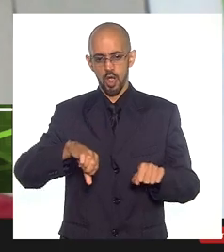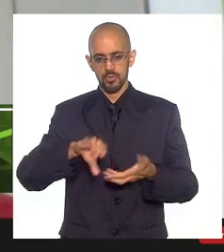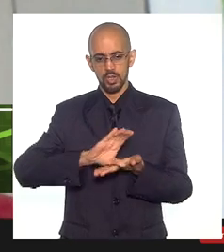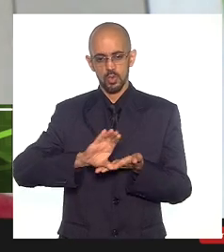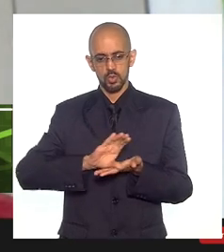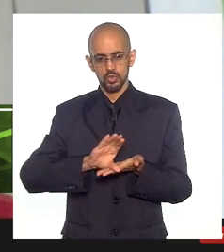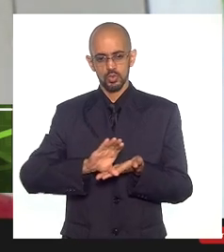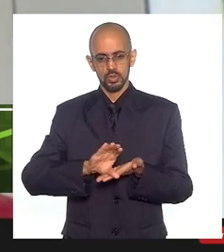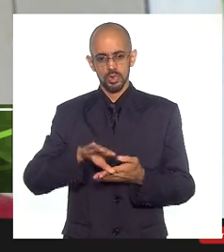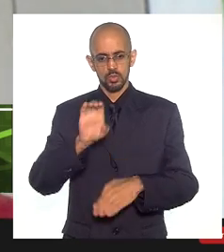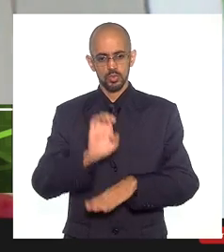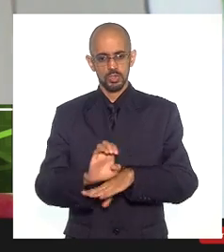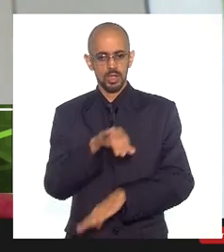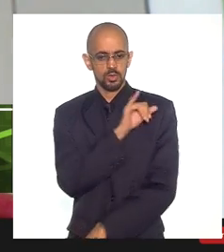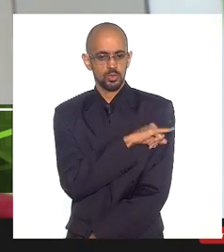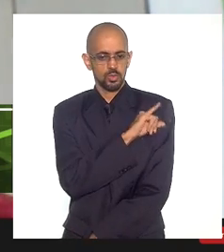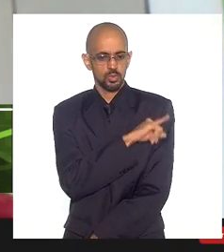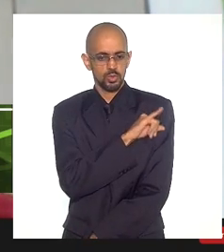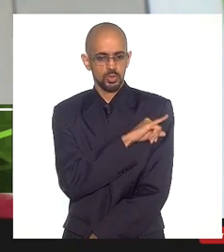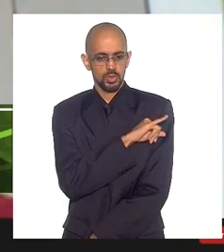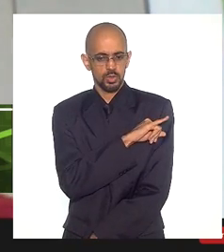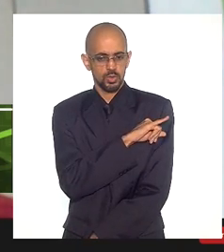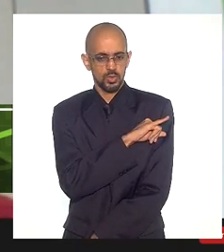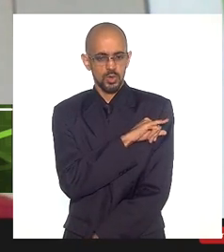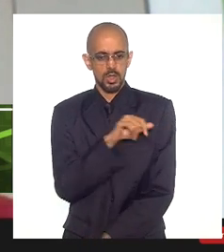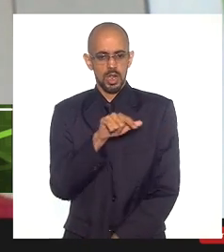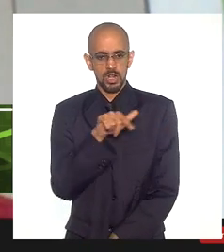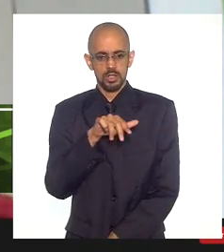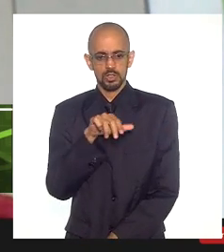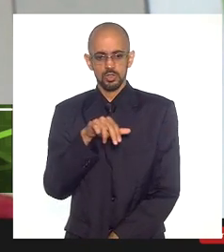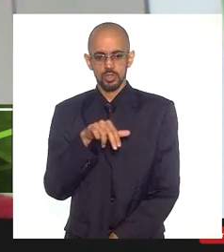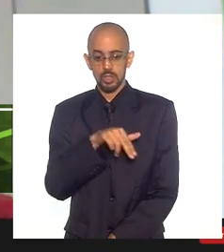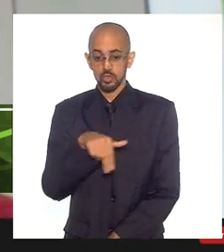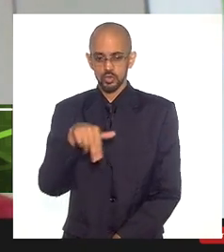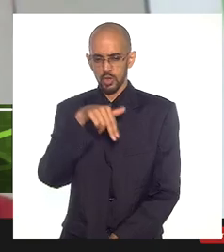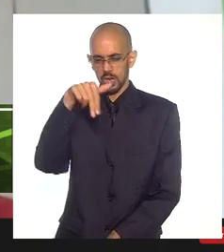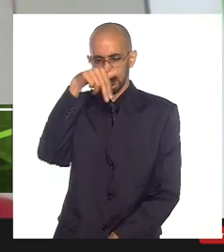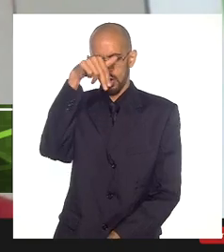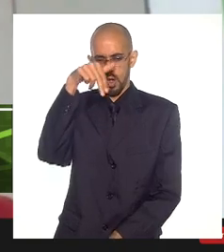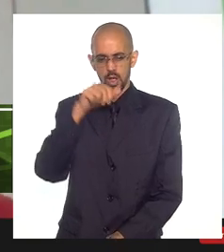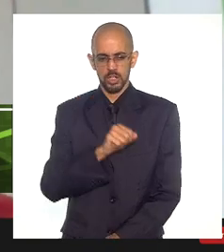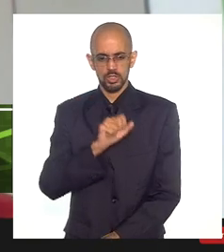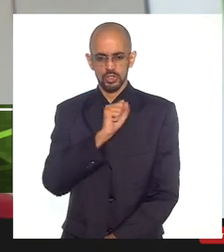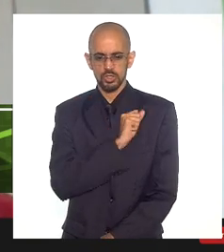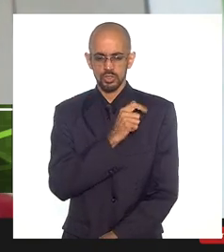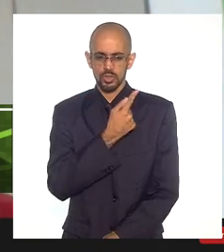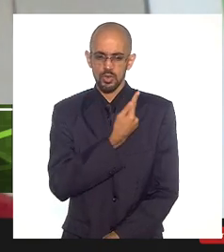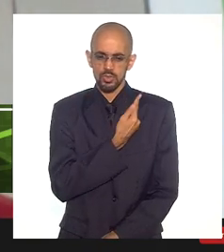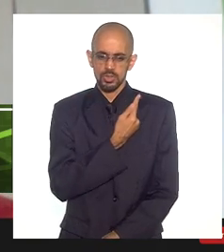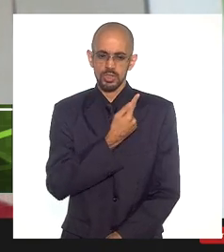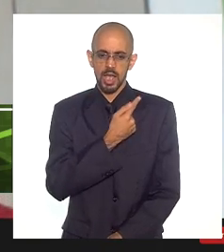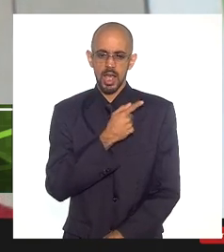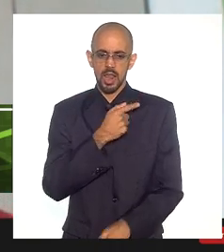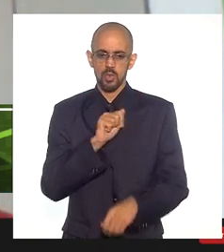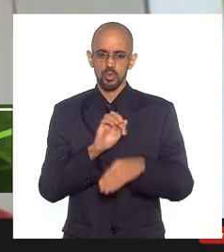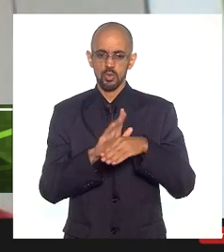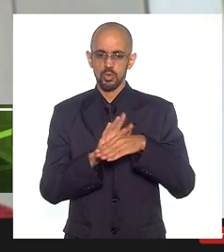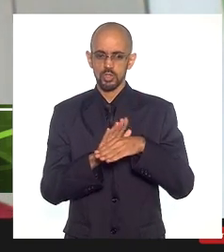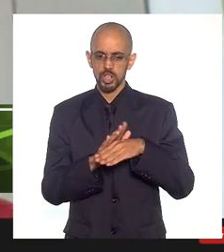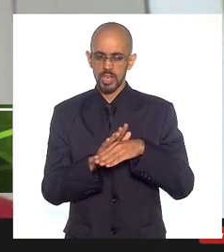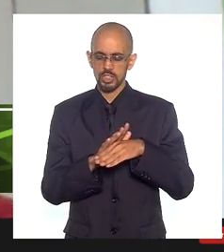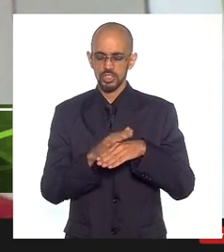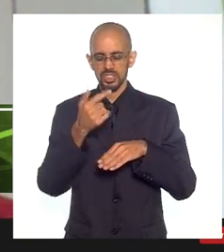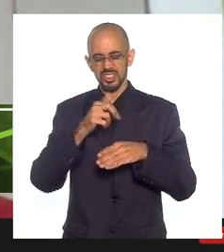UERJ que está ali na Zona Norte da cidade do Rio de Janeiro, em São Gonçalo, em Caxias, em vários municípios do